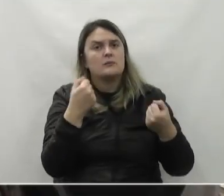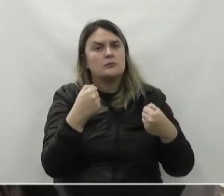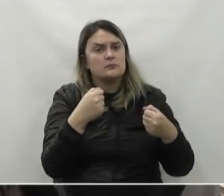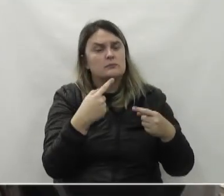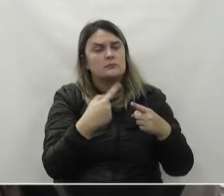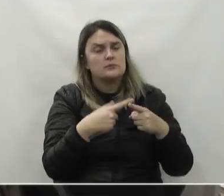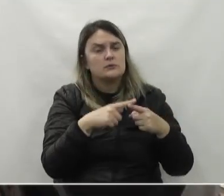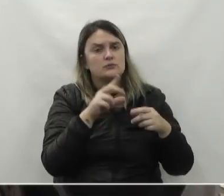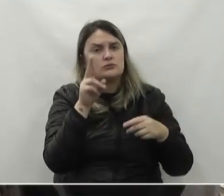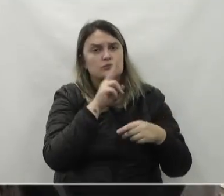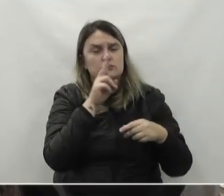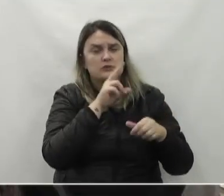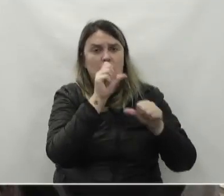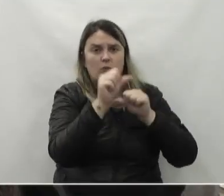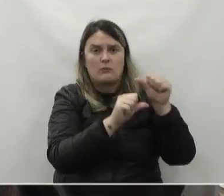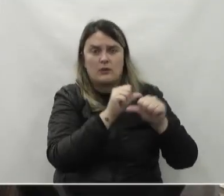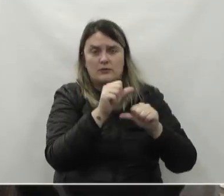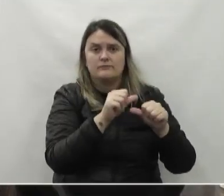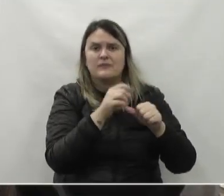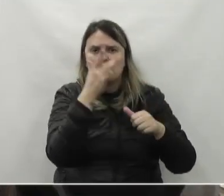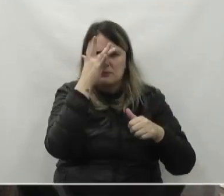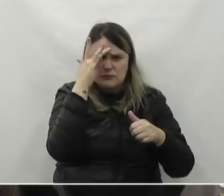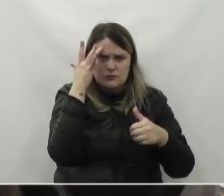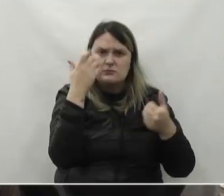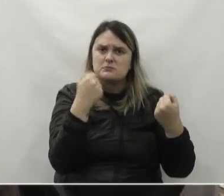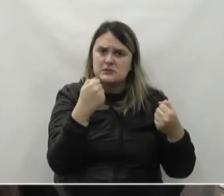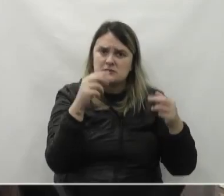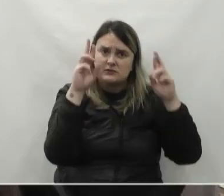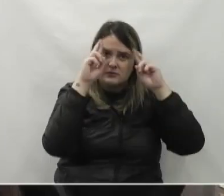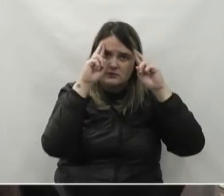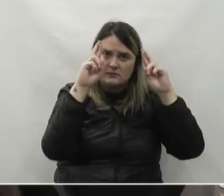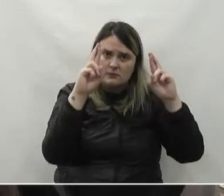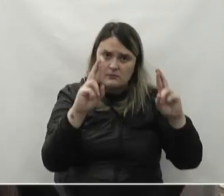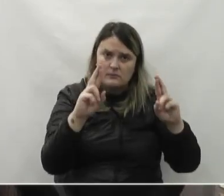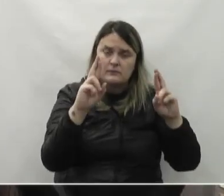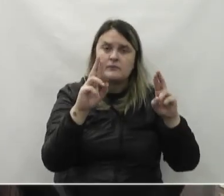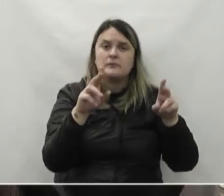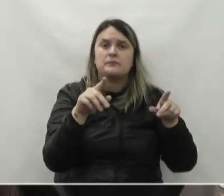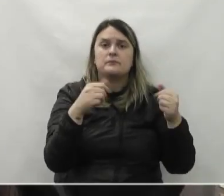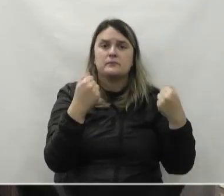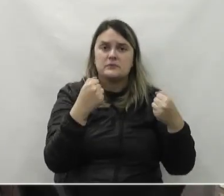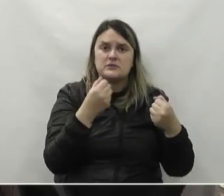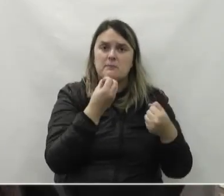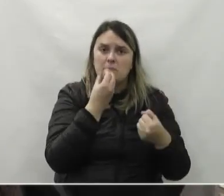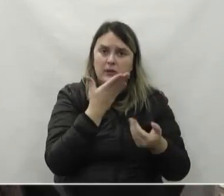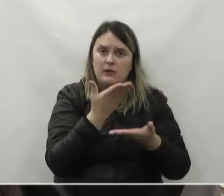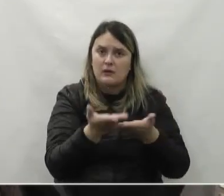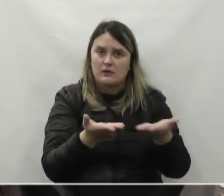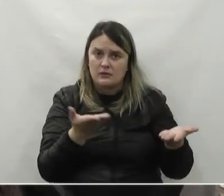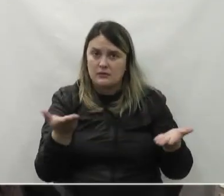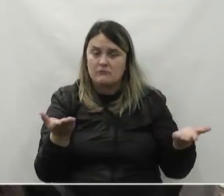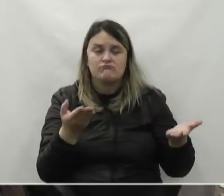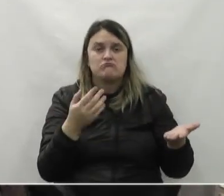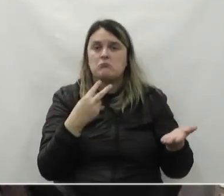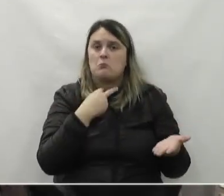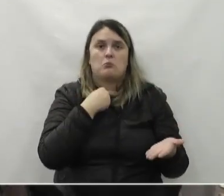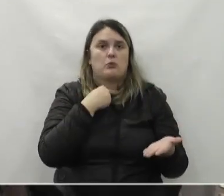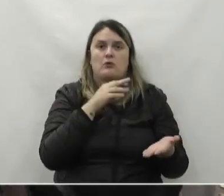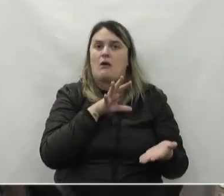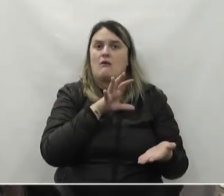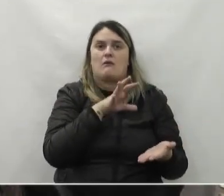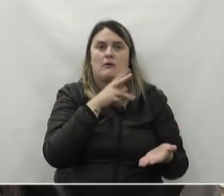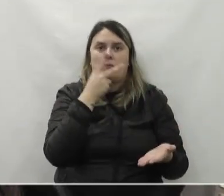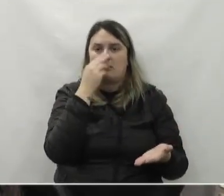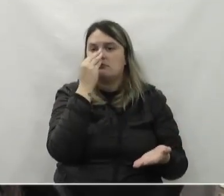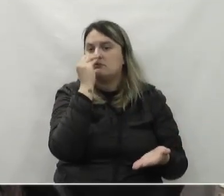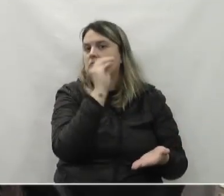unidade. Porque o nosso povo ele merece respeito, merece ser bem atendidos, e nós não podemos